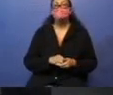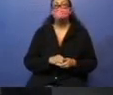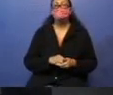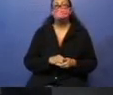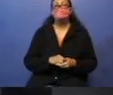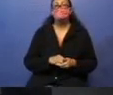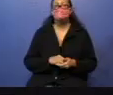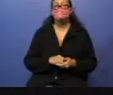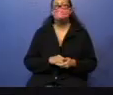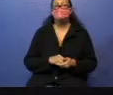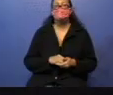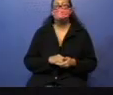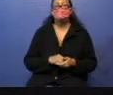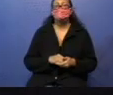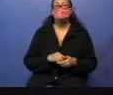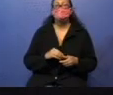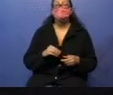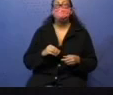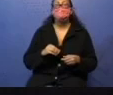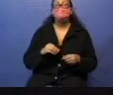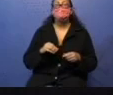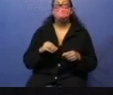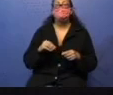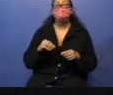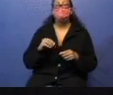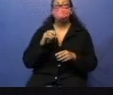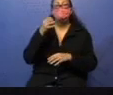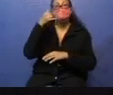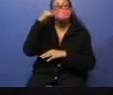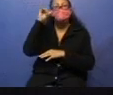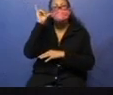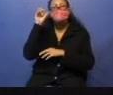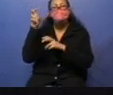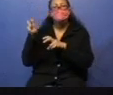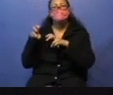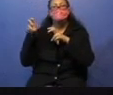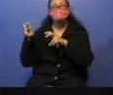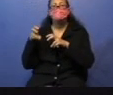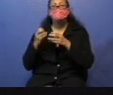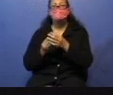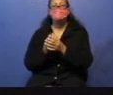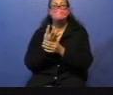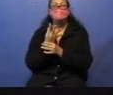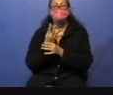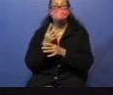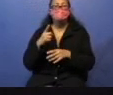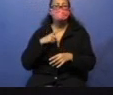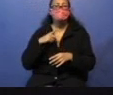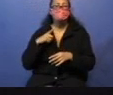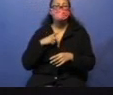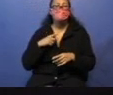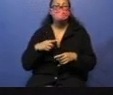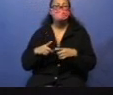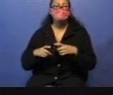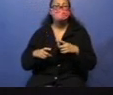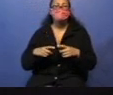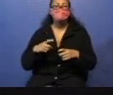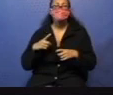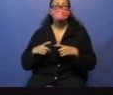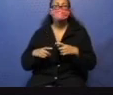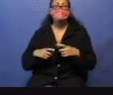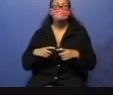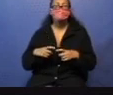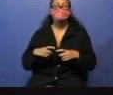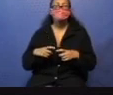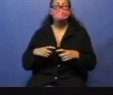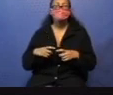controle biológico, lá na agricultura, nas plantações, nós temos também algumas bactérias que são